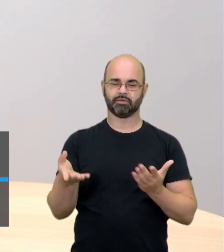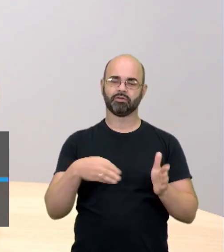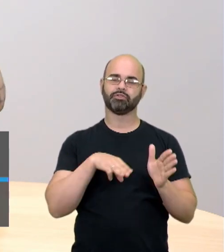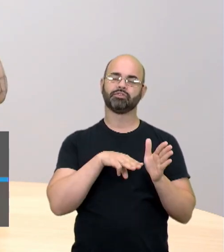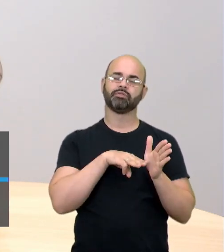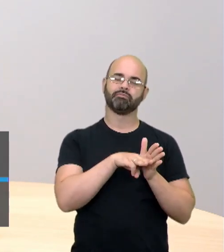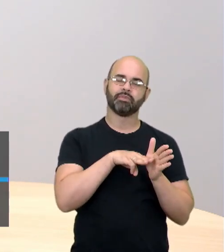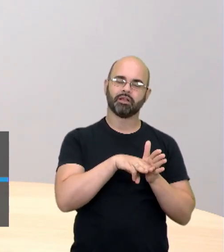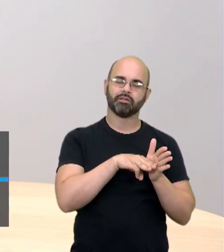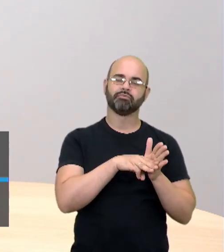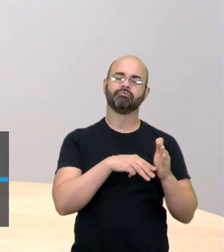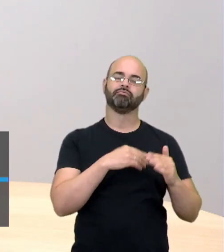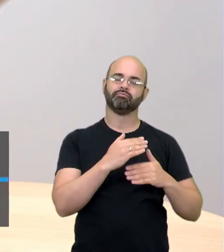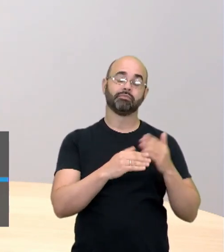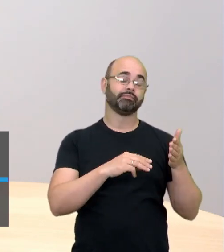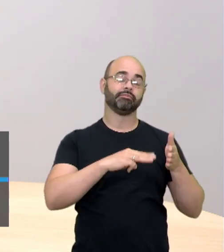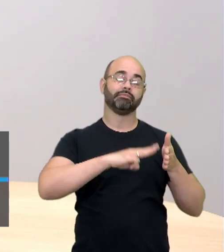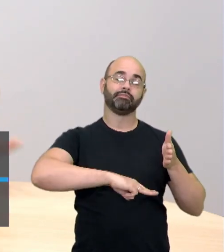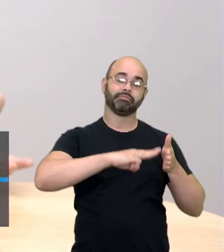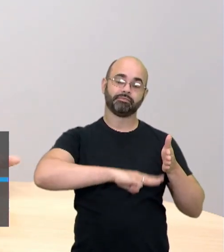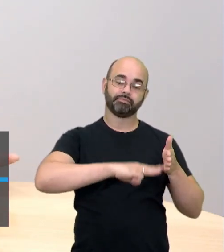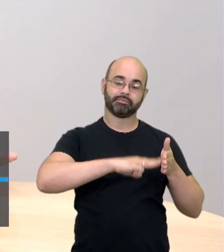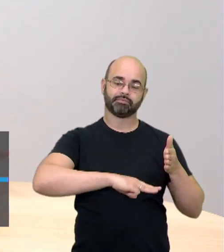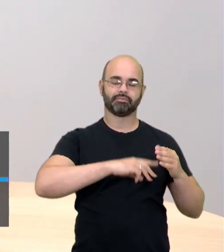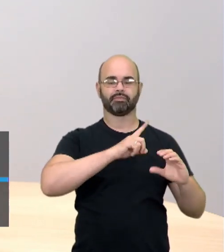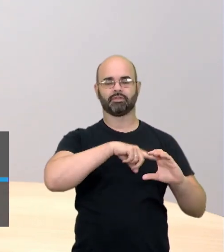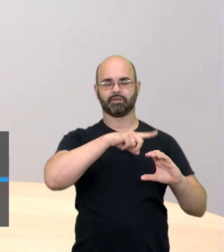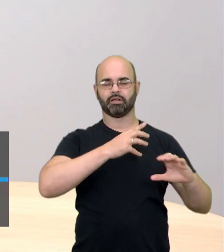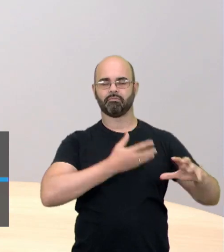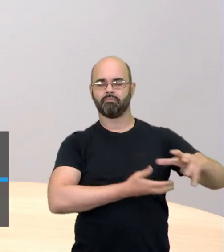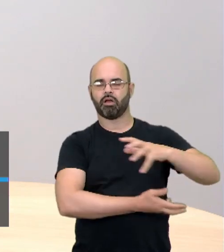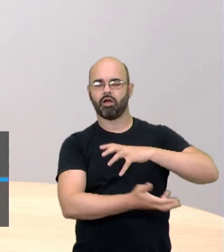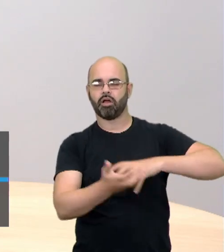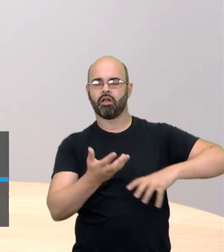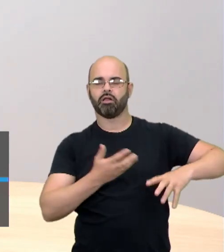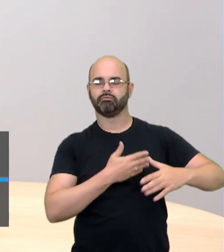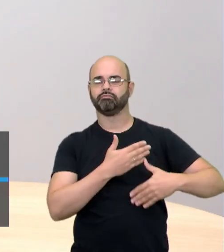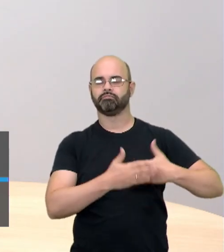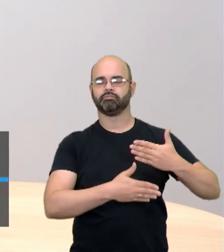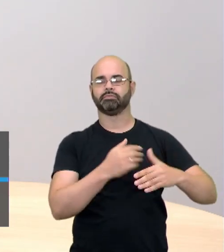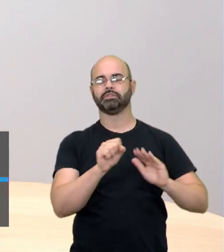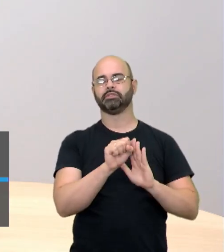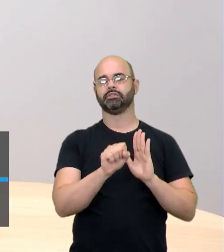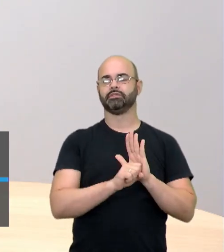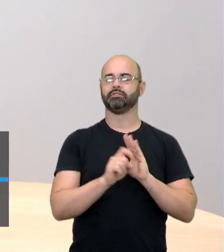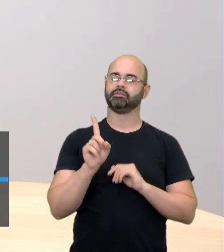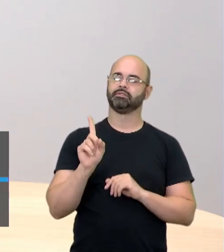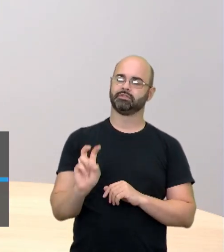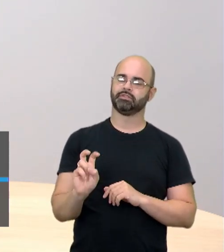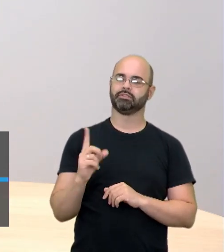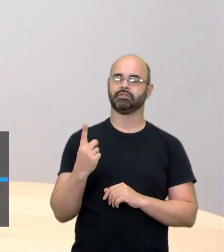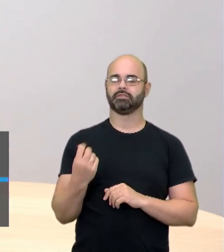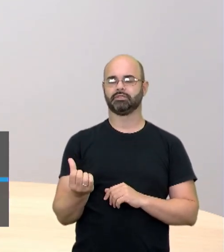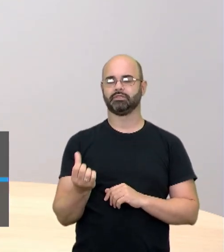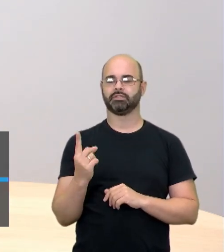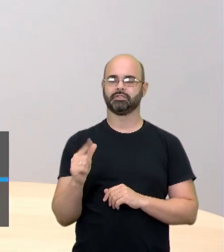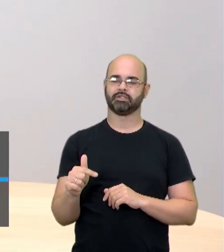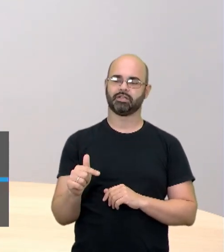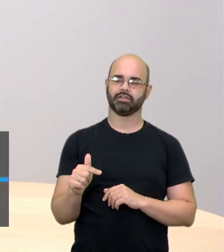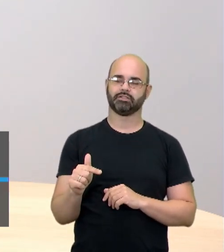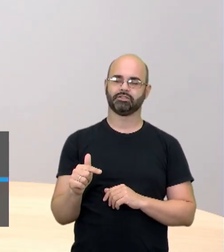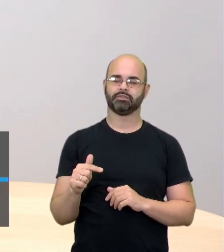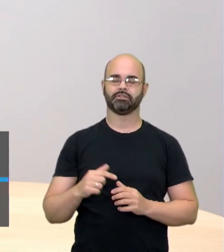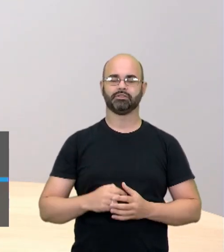vão desenvolvendo ao longo da Revolução Científica, né, nos séculos XV, XVI, XVII, que ele, inclusive,